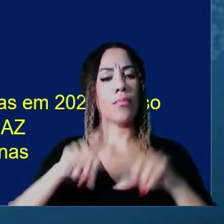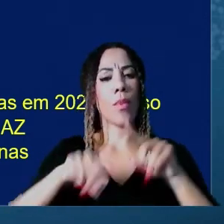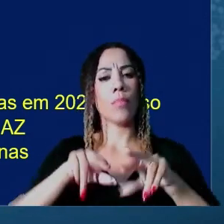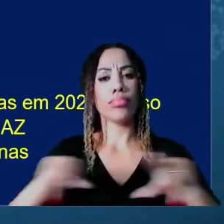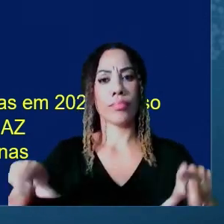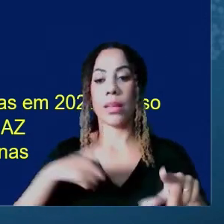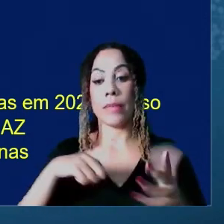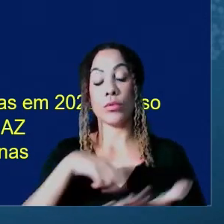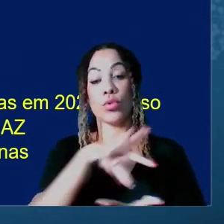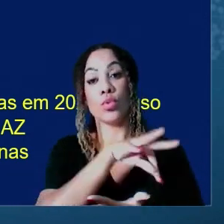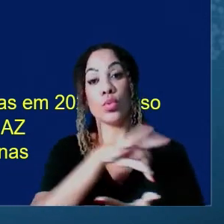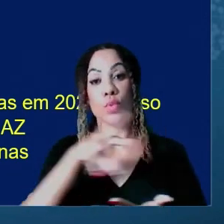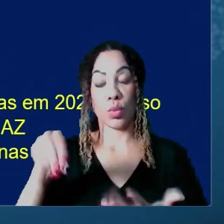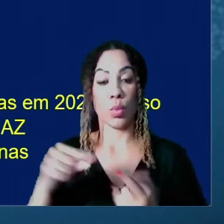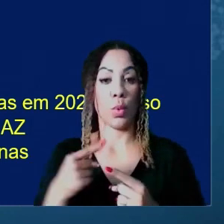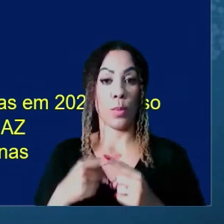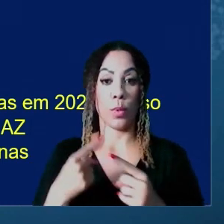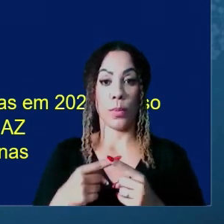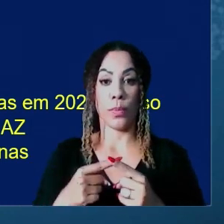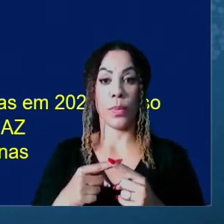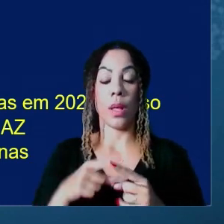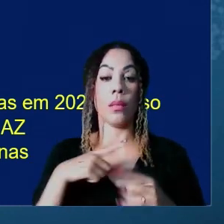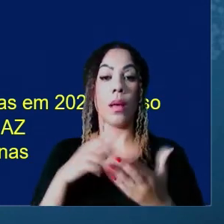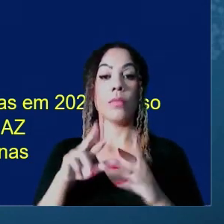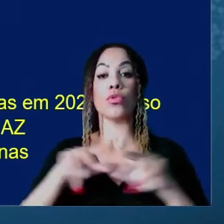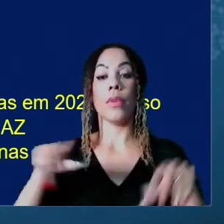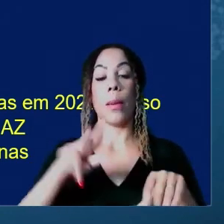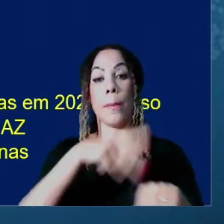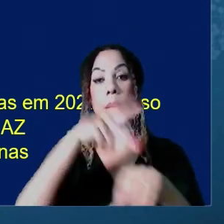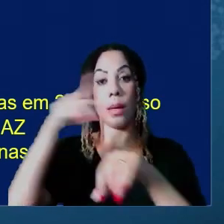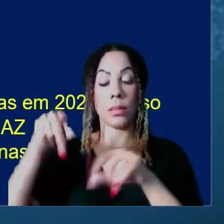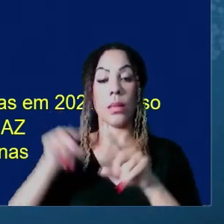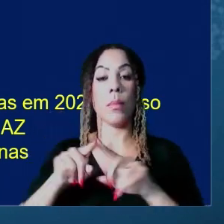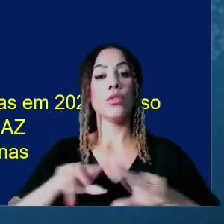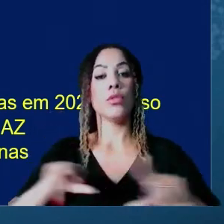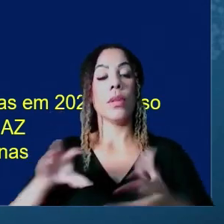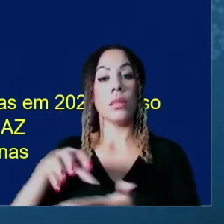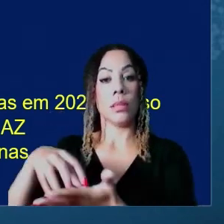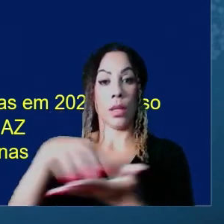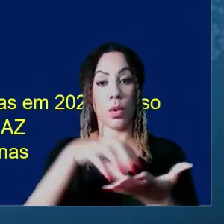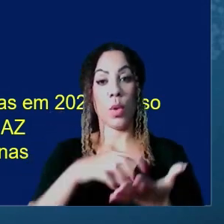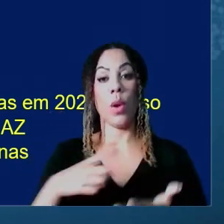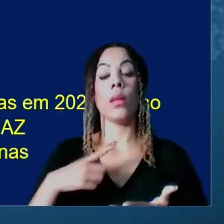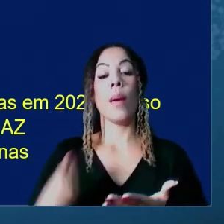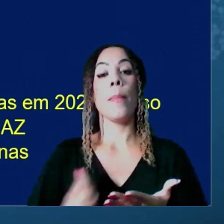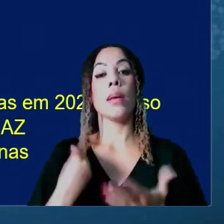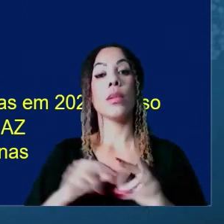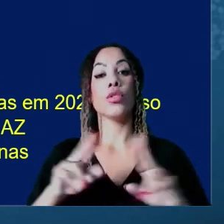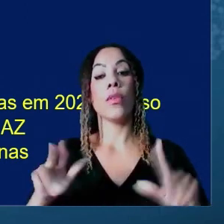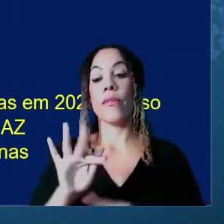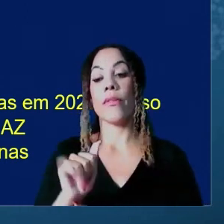ponta. Porque há diferentes países e há diferentes setores que participam de diferentes fases do desenvolvimento de um produto,